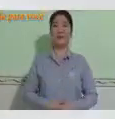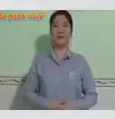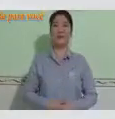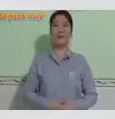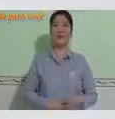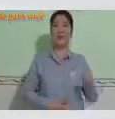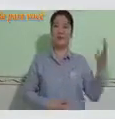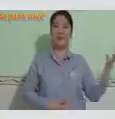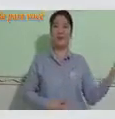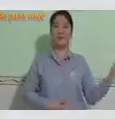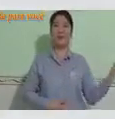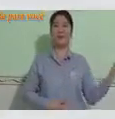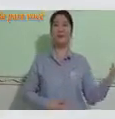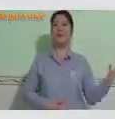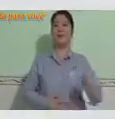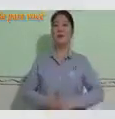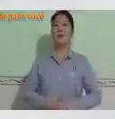lesões.